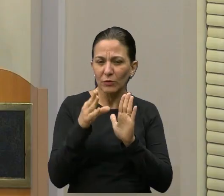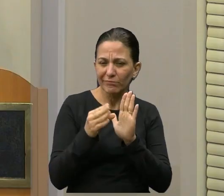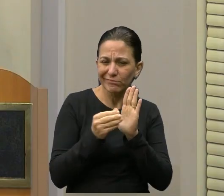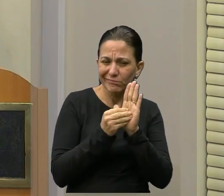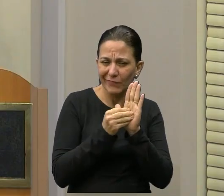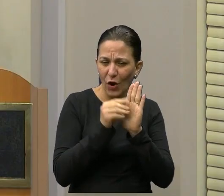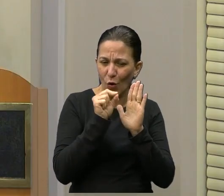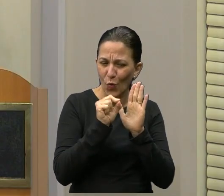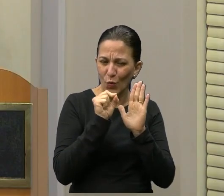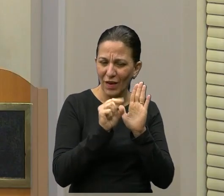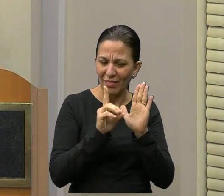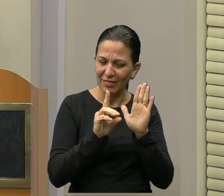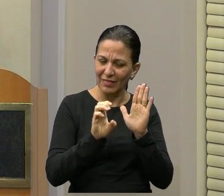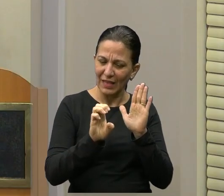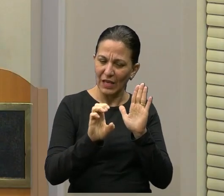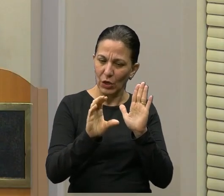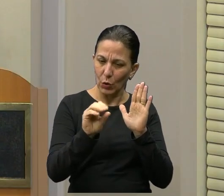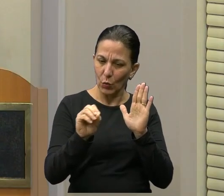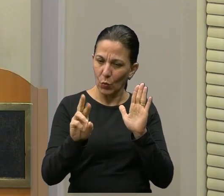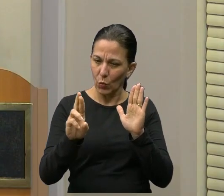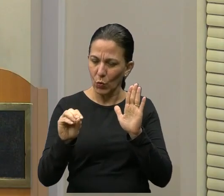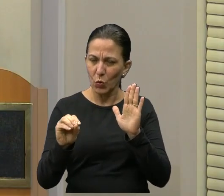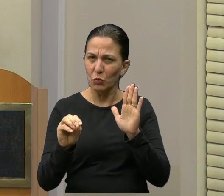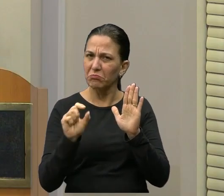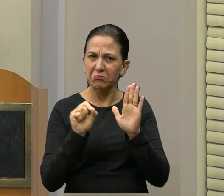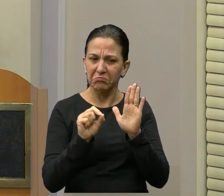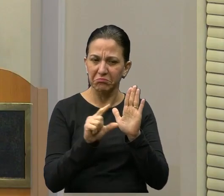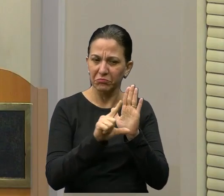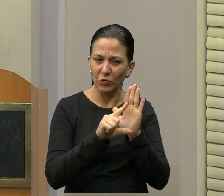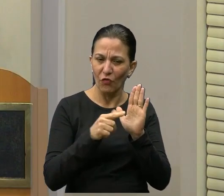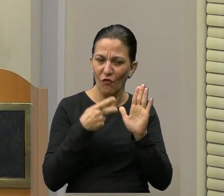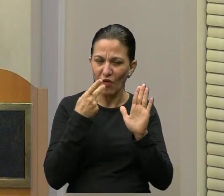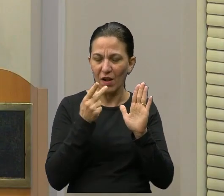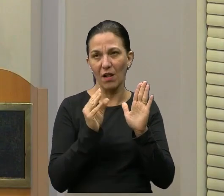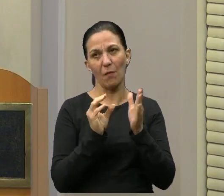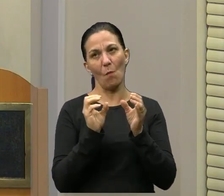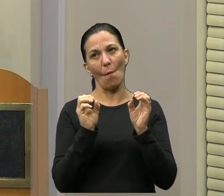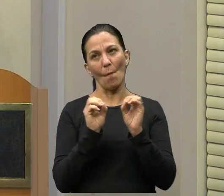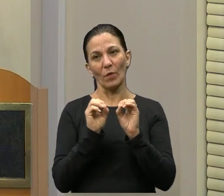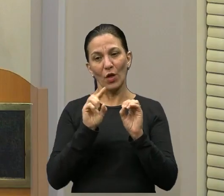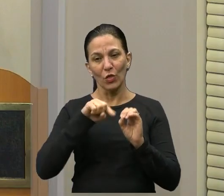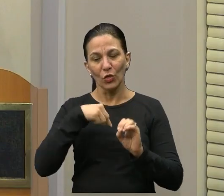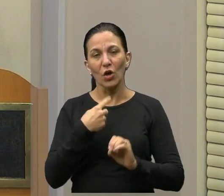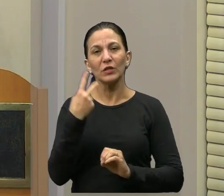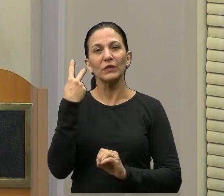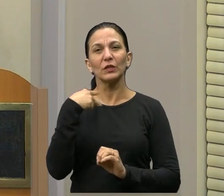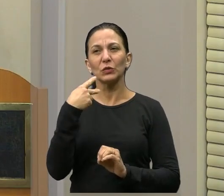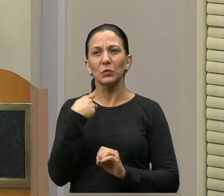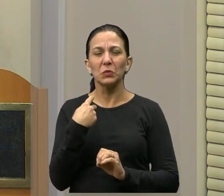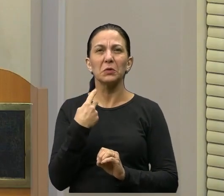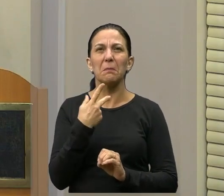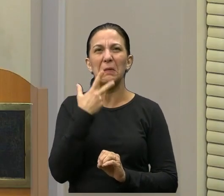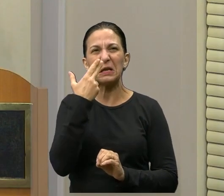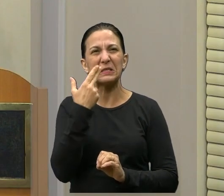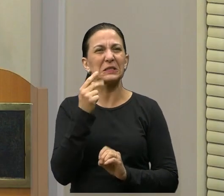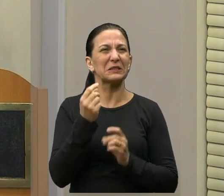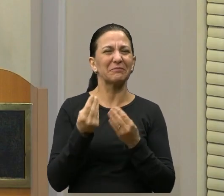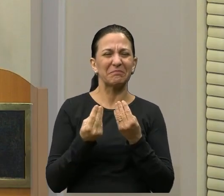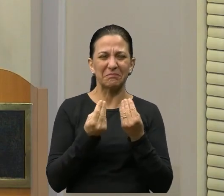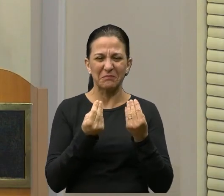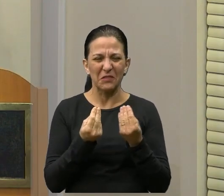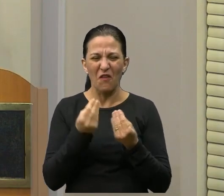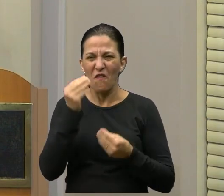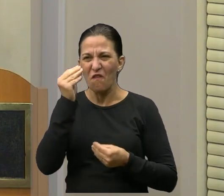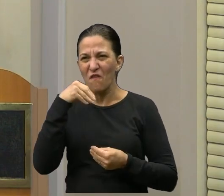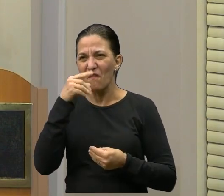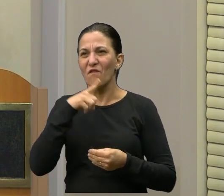bojo de quebra de decoro. E nós, enquanto Casa de Leis, não podemos banalizar esse instrumento que é tão